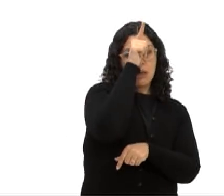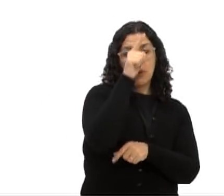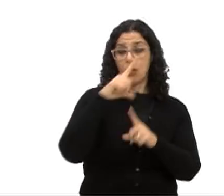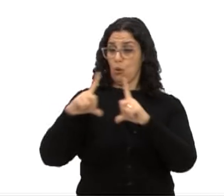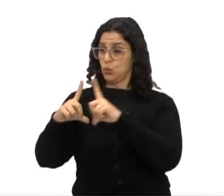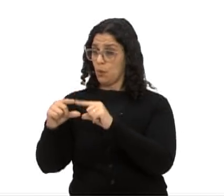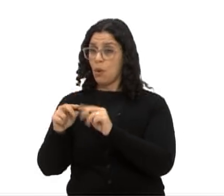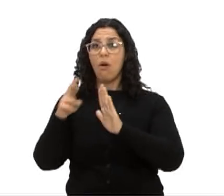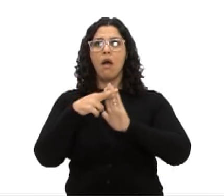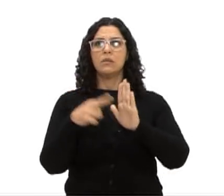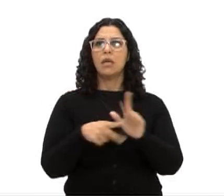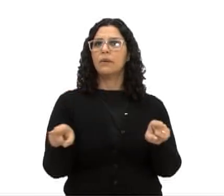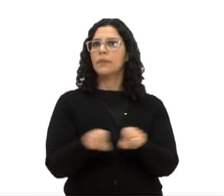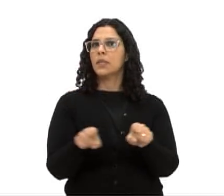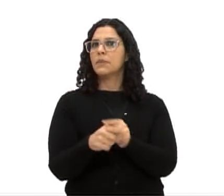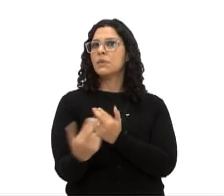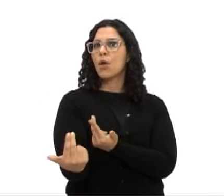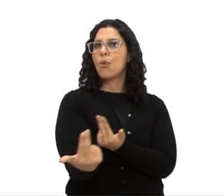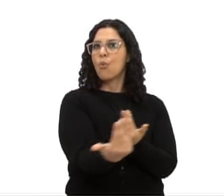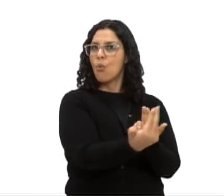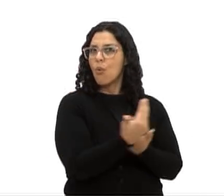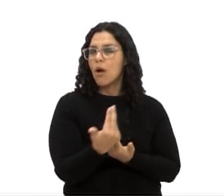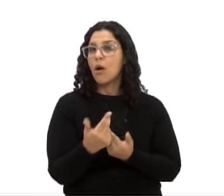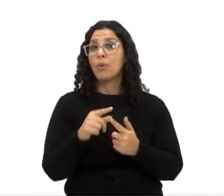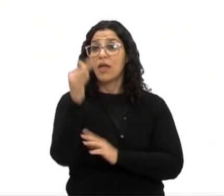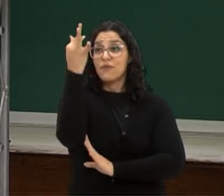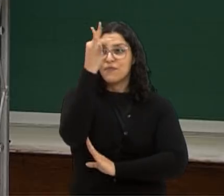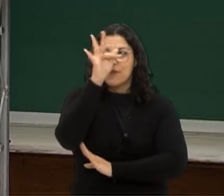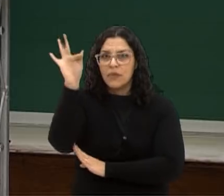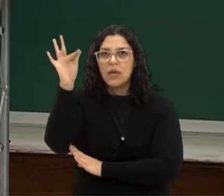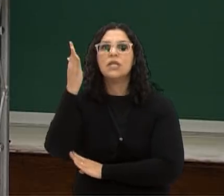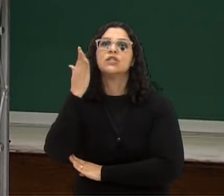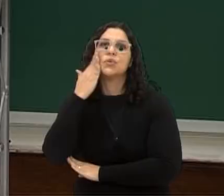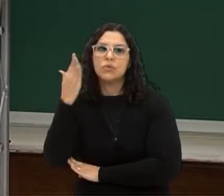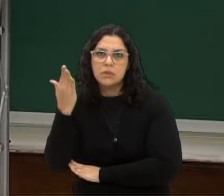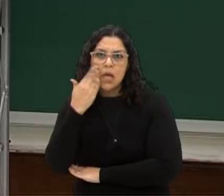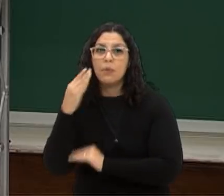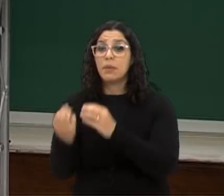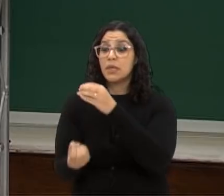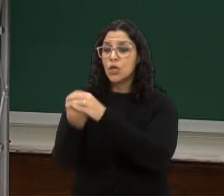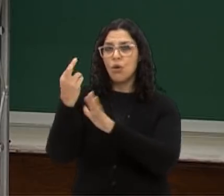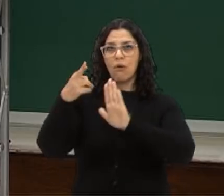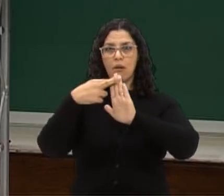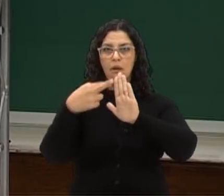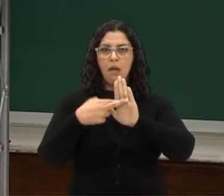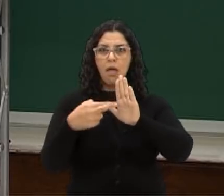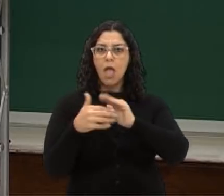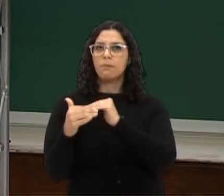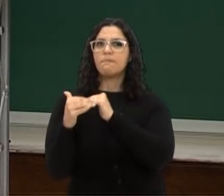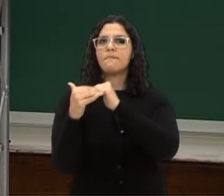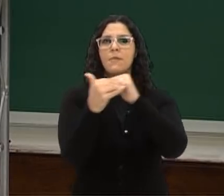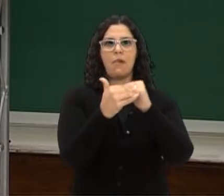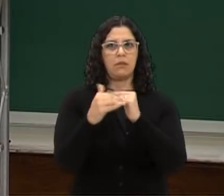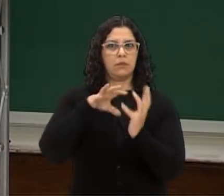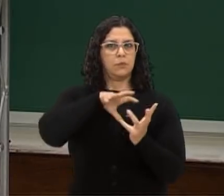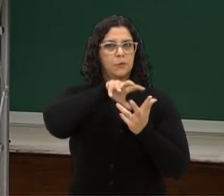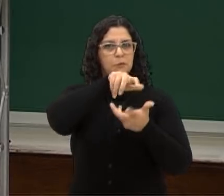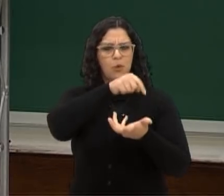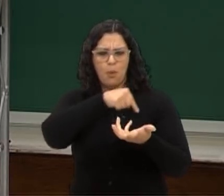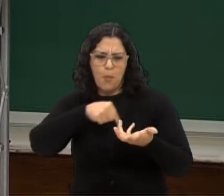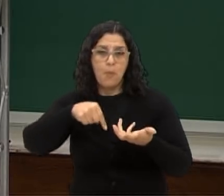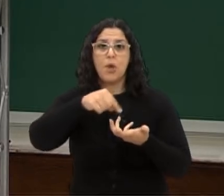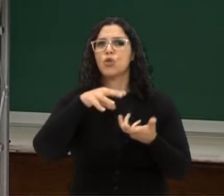Japão, as regras serão as mesmas? Porque tem uma federação ali, uma confederação que criou as regras no mundo inteiro. Então, isso